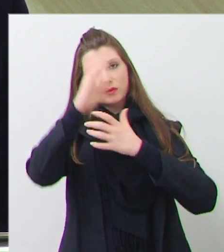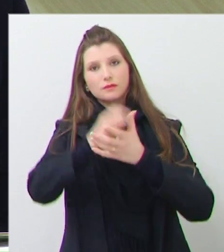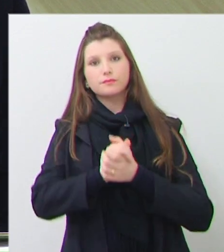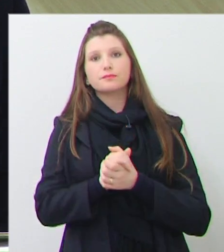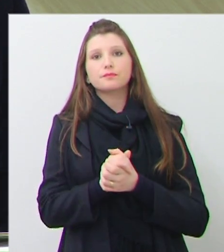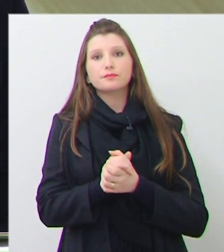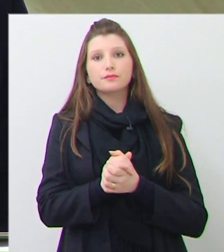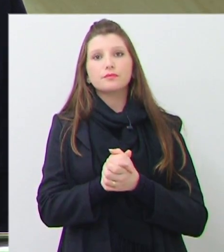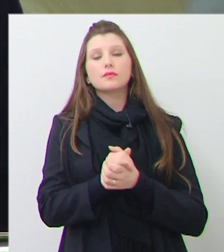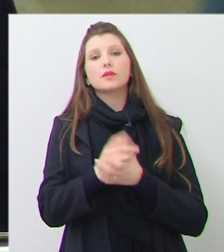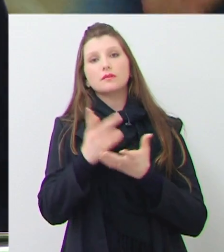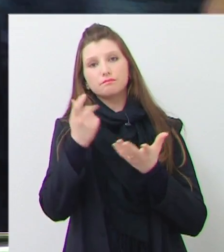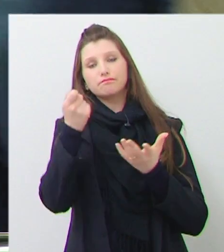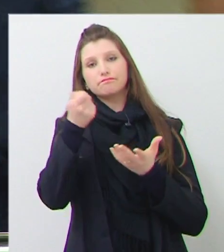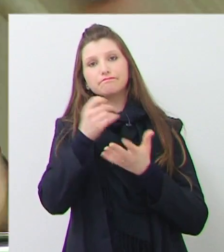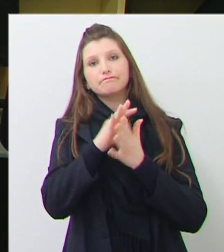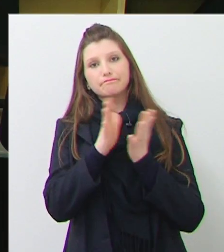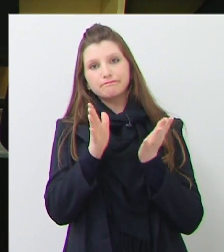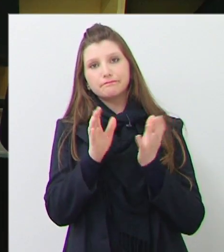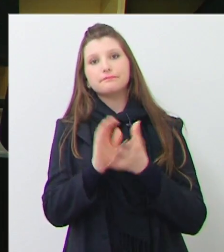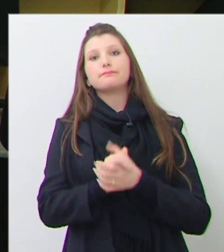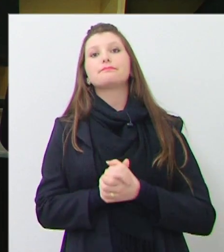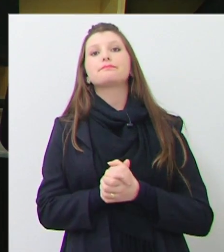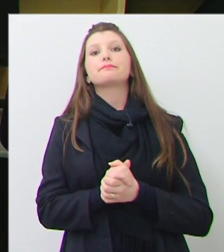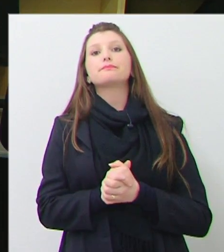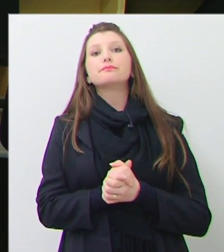Será atendido de pleno.